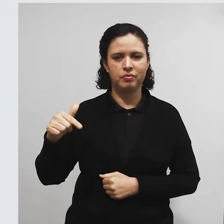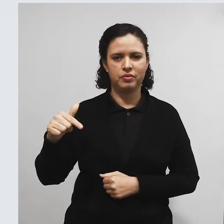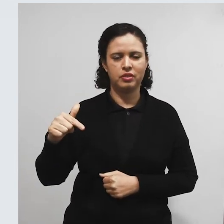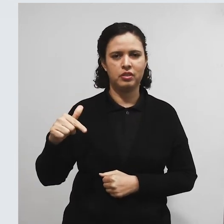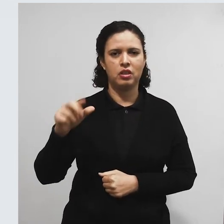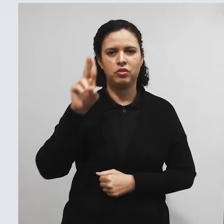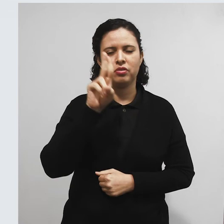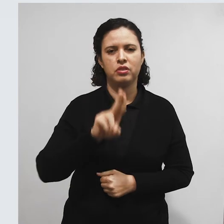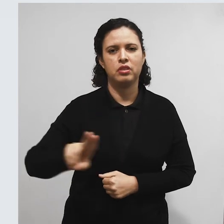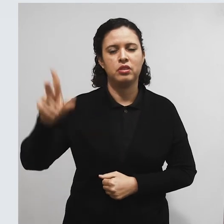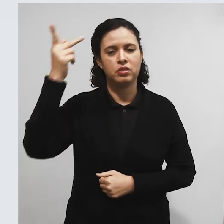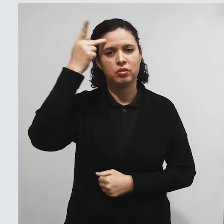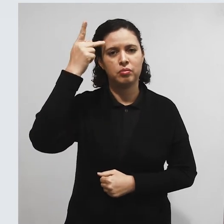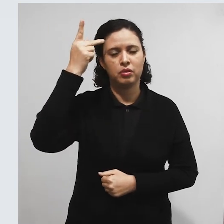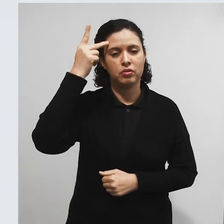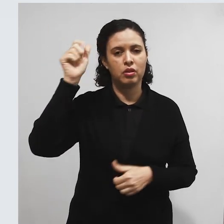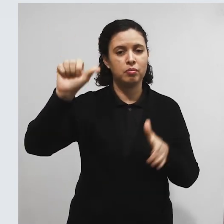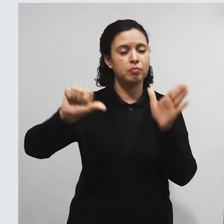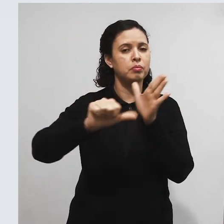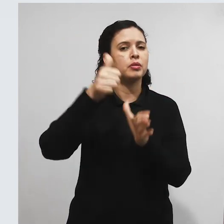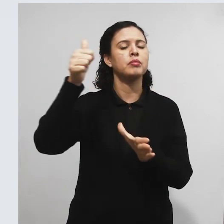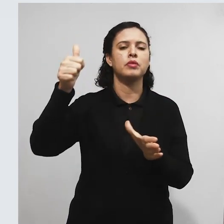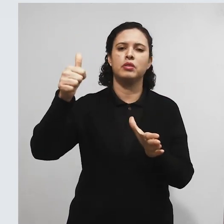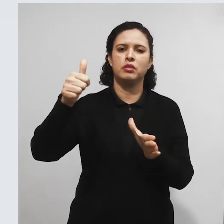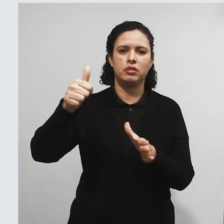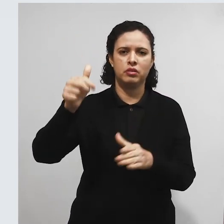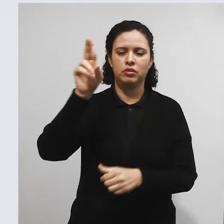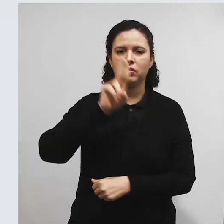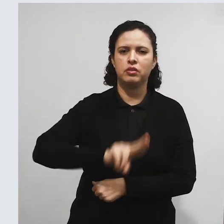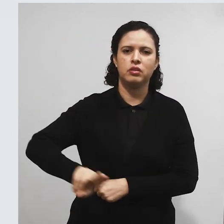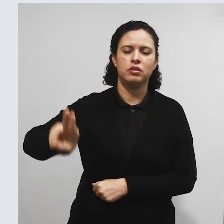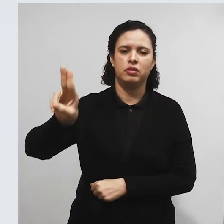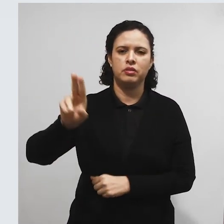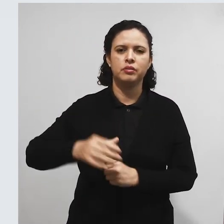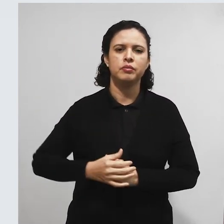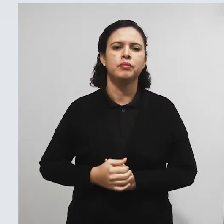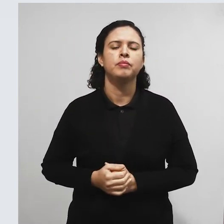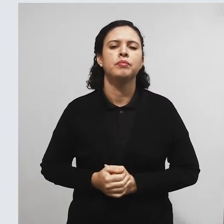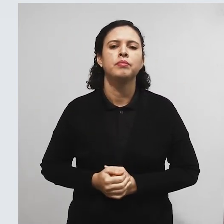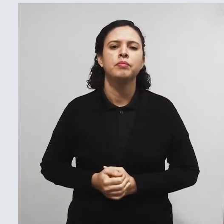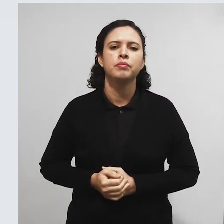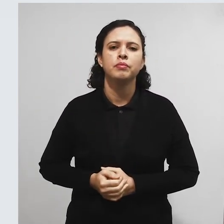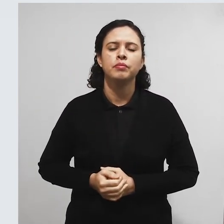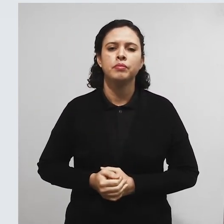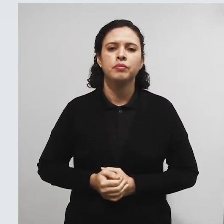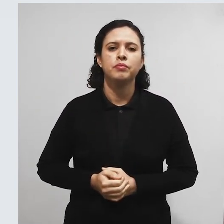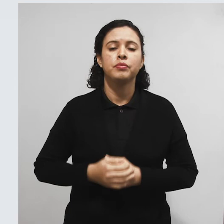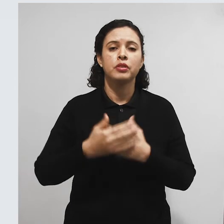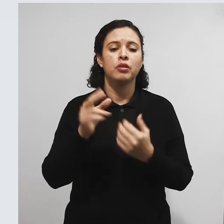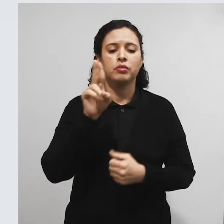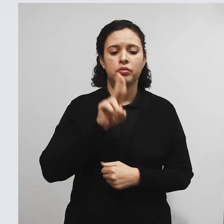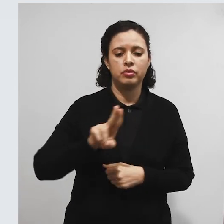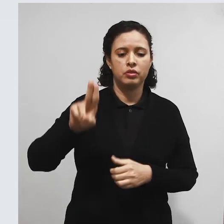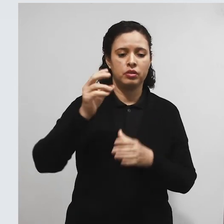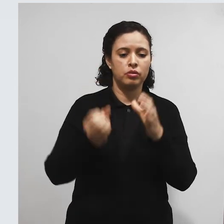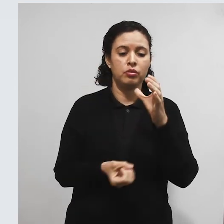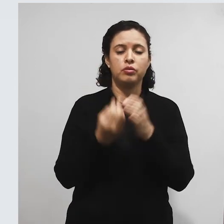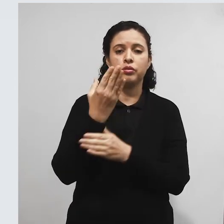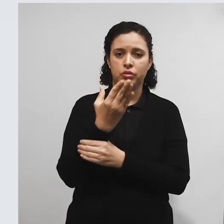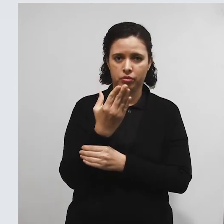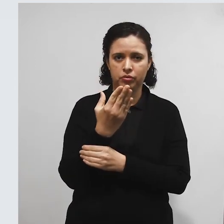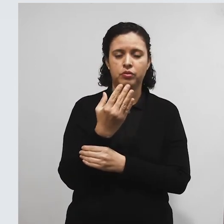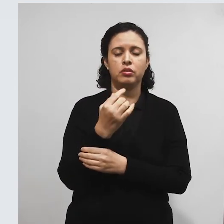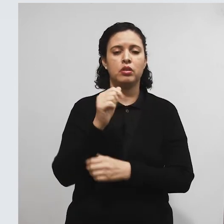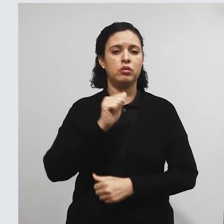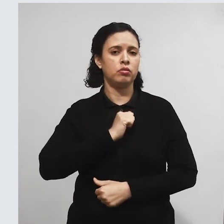A Universidade de São Paulo é tida como a primeira universidade. Então, as universidades surgindo no Brasil, a